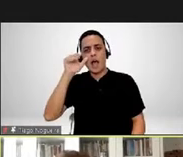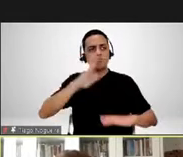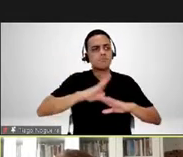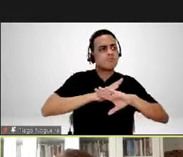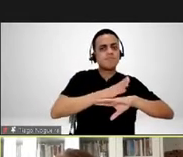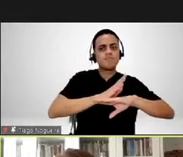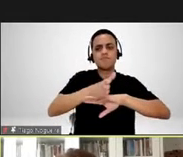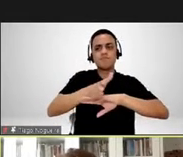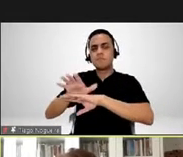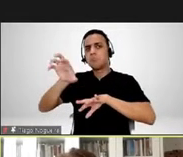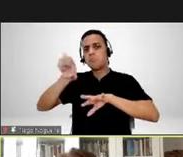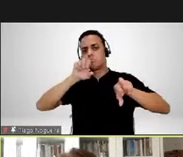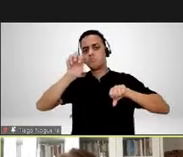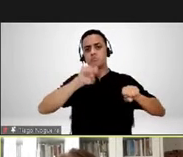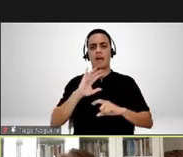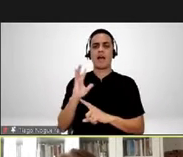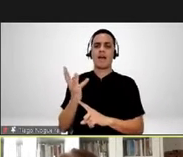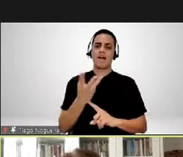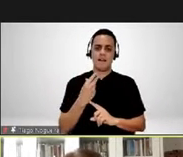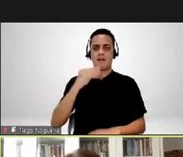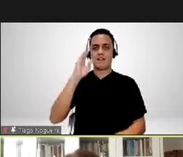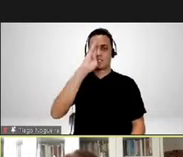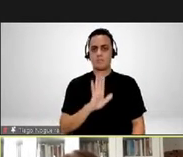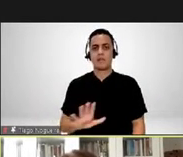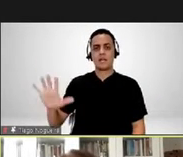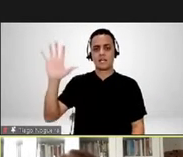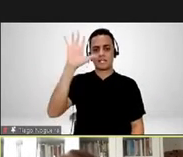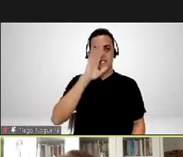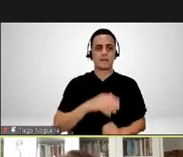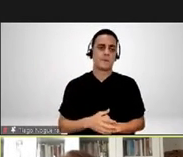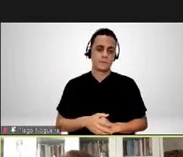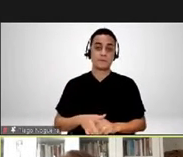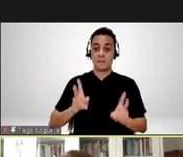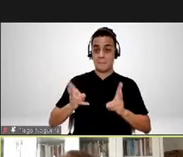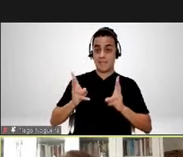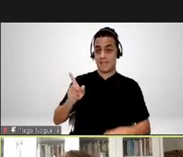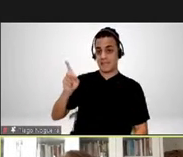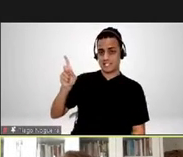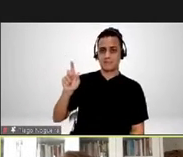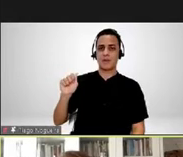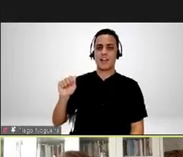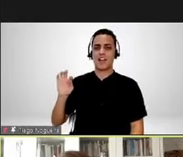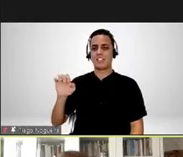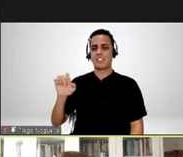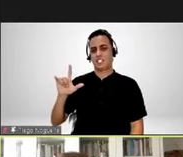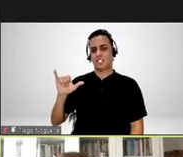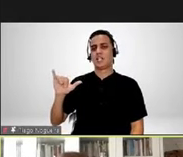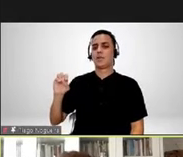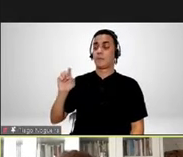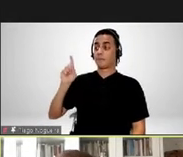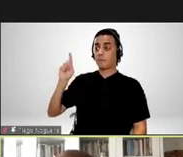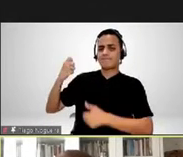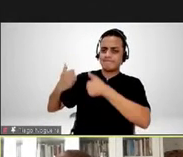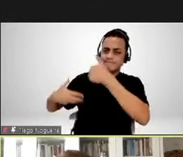pode passar para o próximo slide, ainda com Atílio, ele ainda vai resgatando a